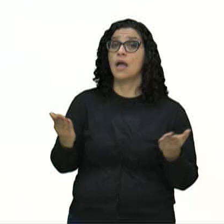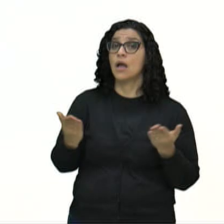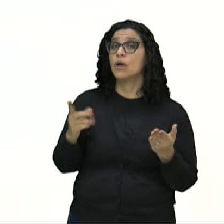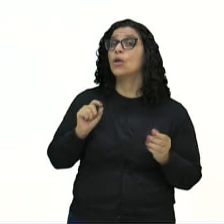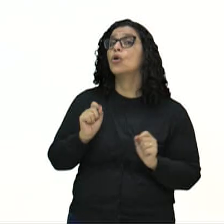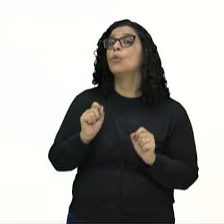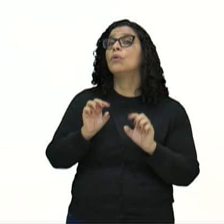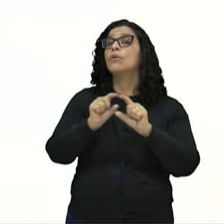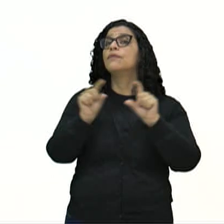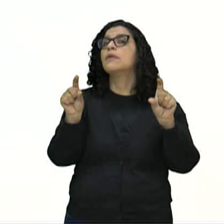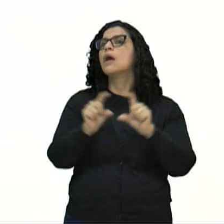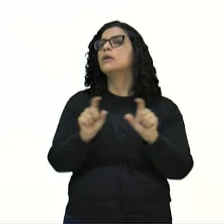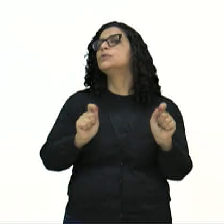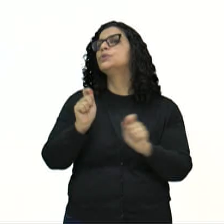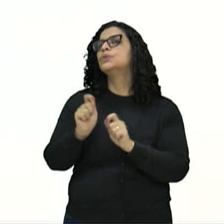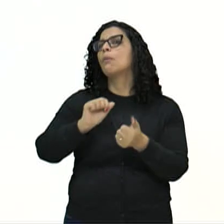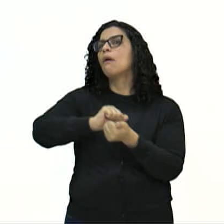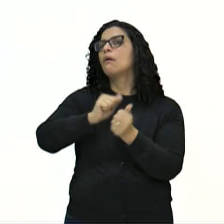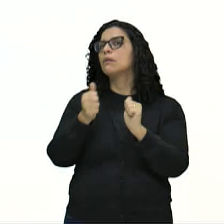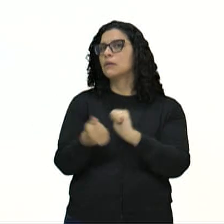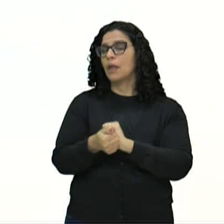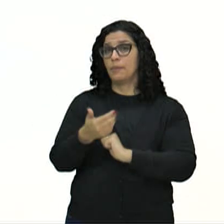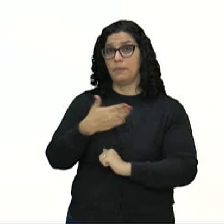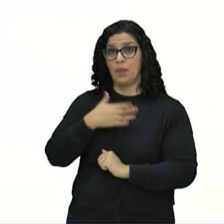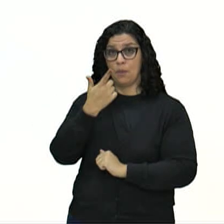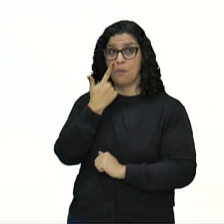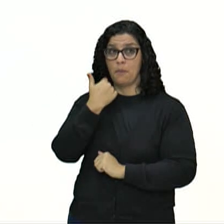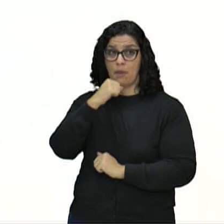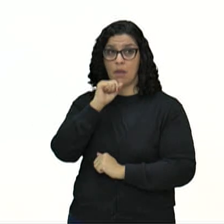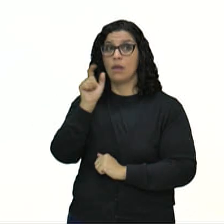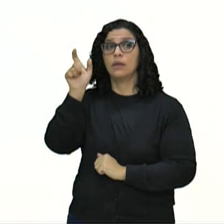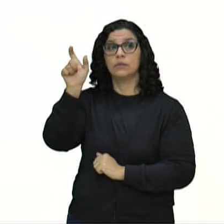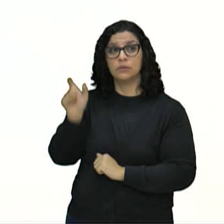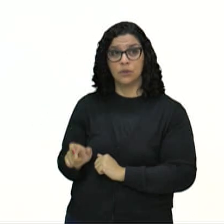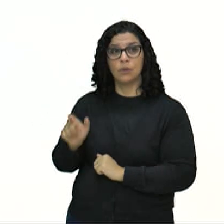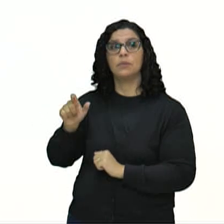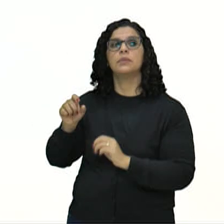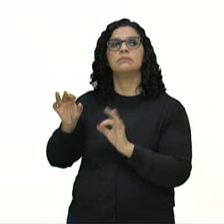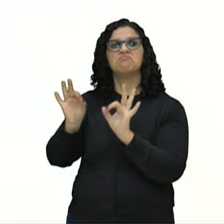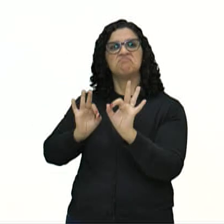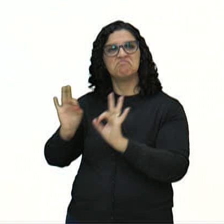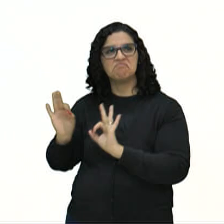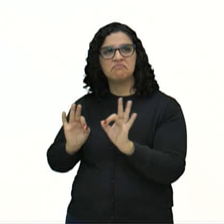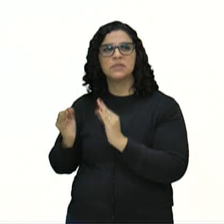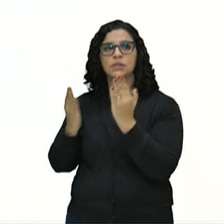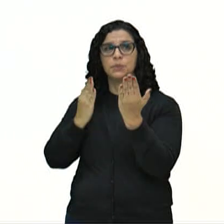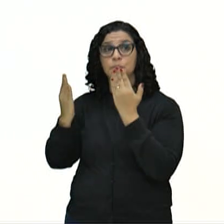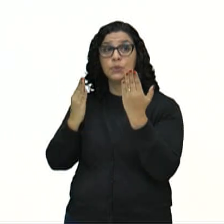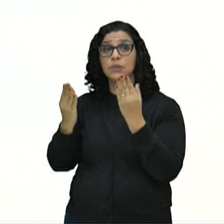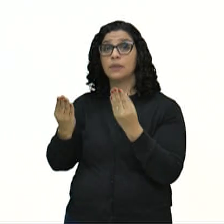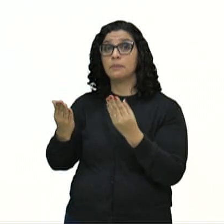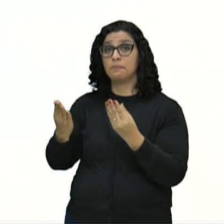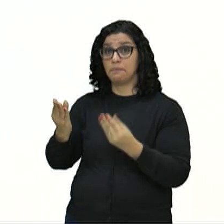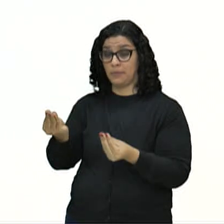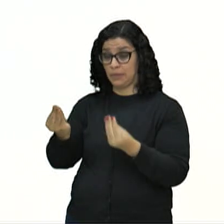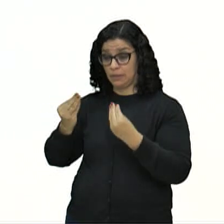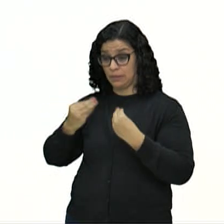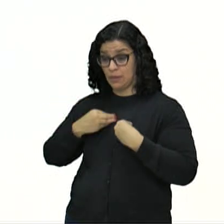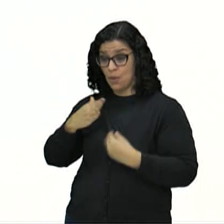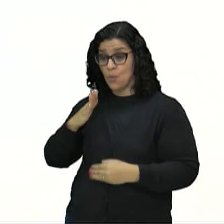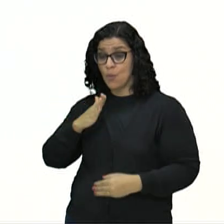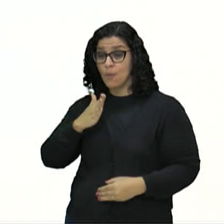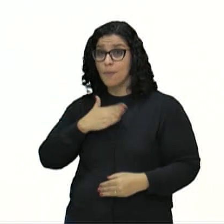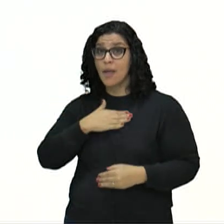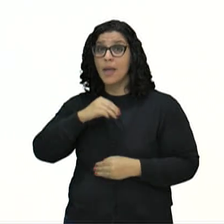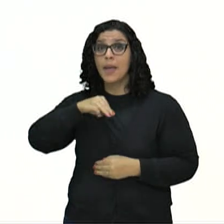Então ficaria assim, turma. Meu pai, homem circunspecto e prudente, deu a